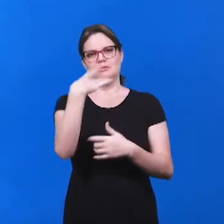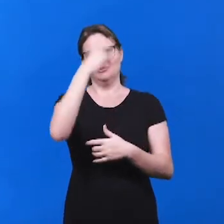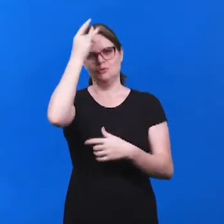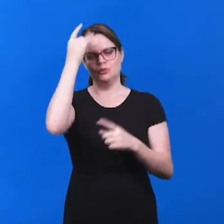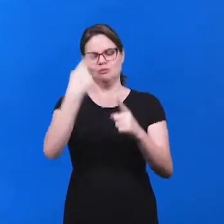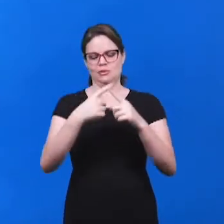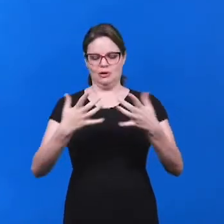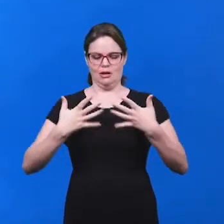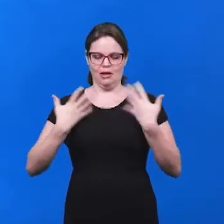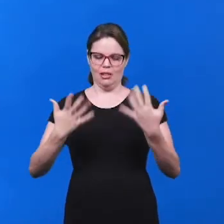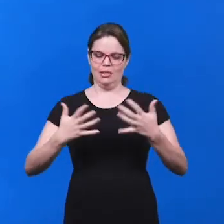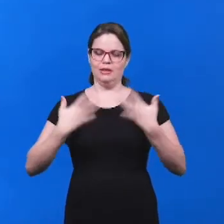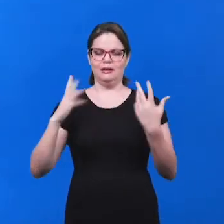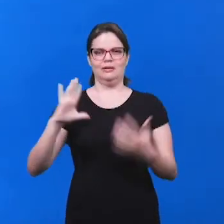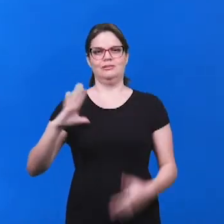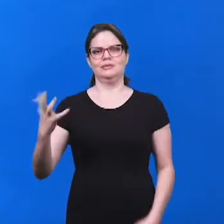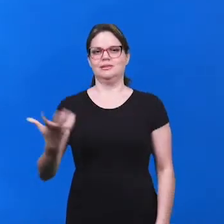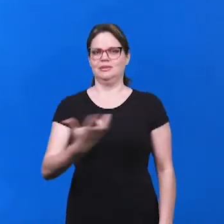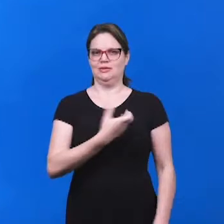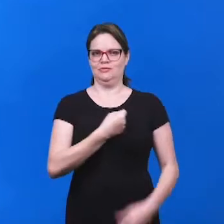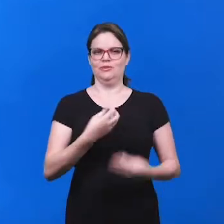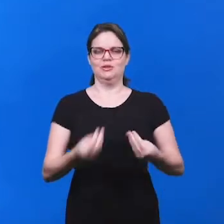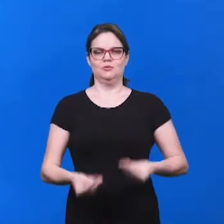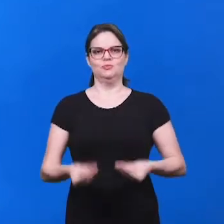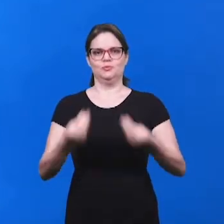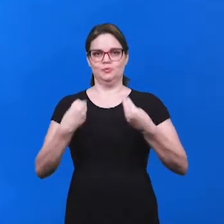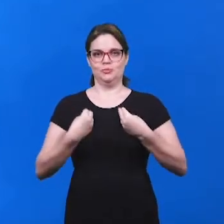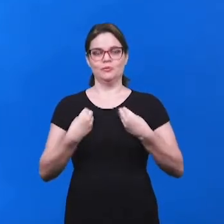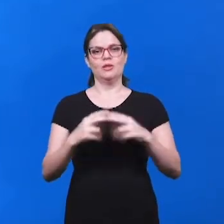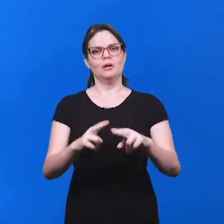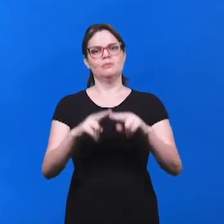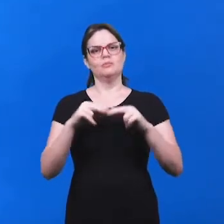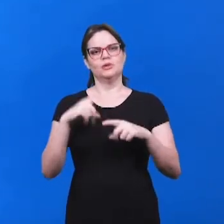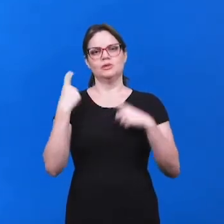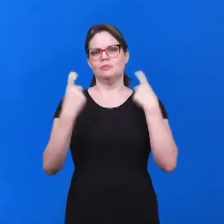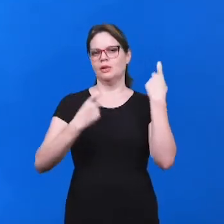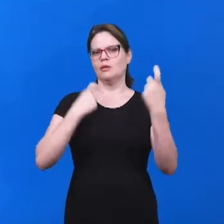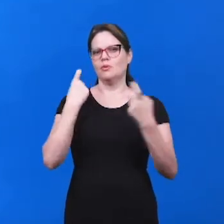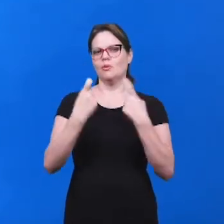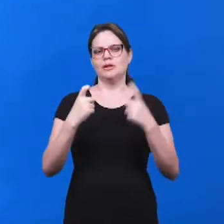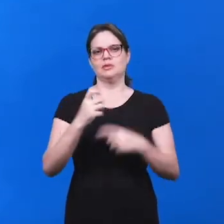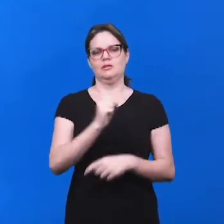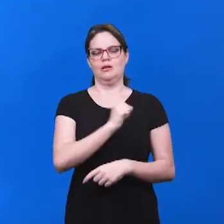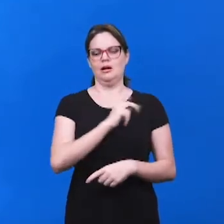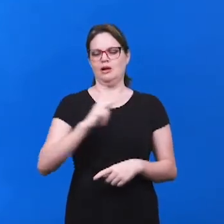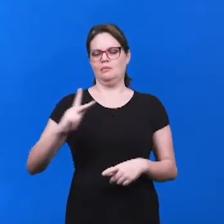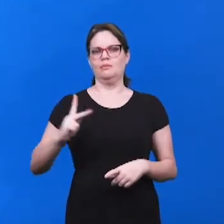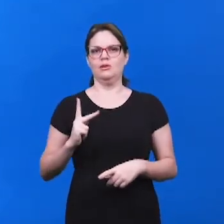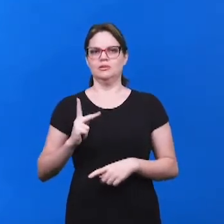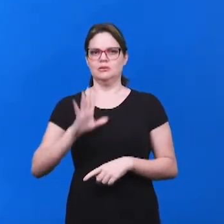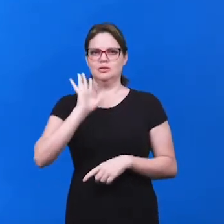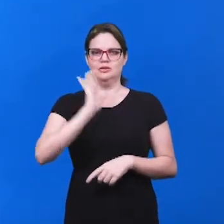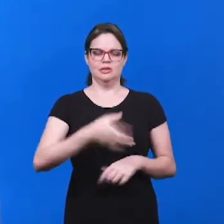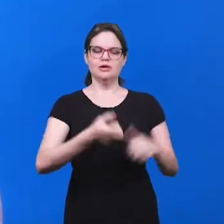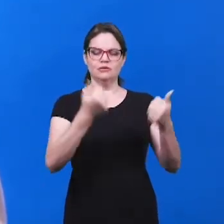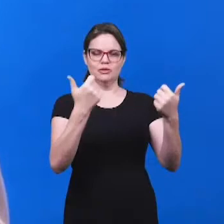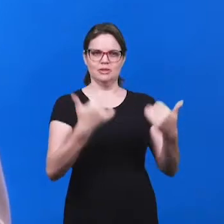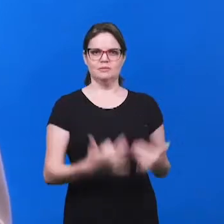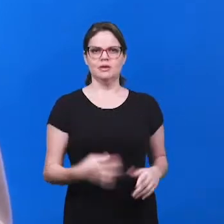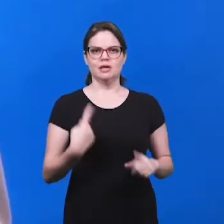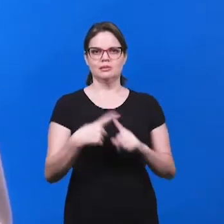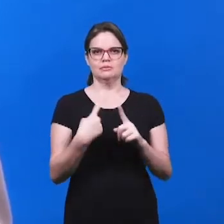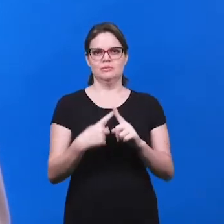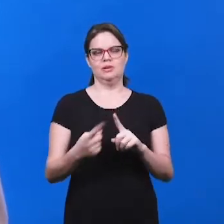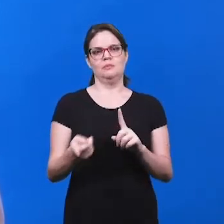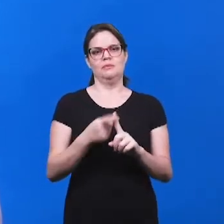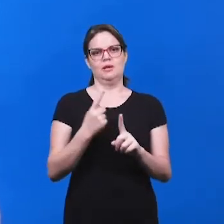a alegria da salvação. E, portanto, essa era a grande preocupação dos apóstolos, como você muito bem cita, né? A primeira